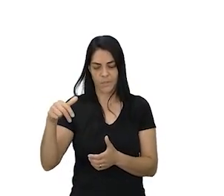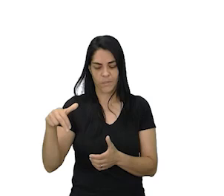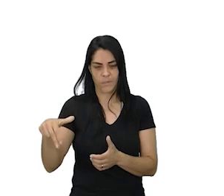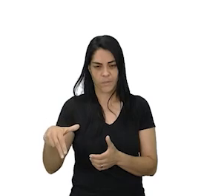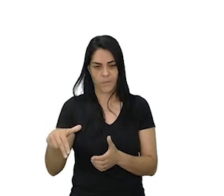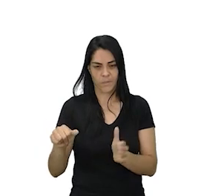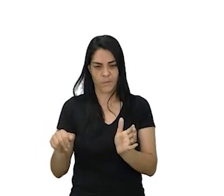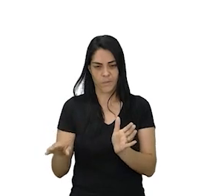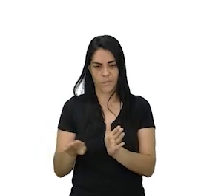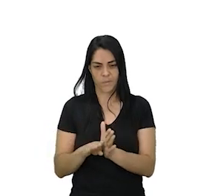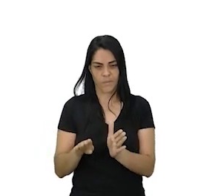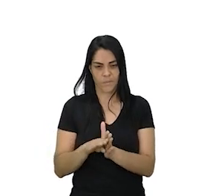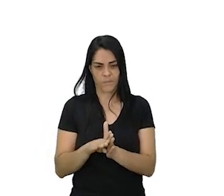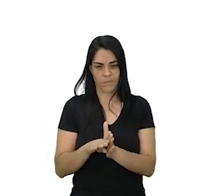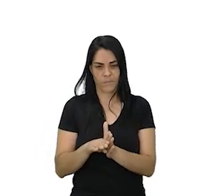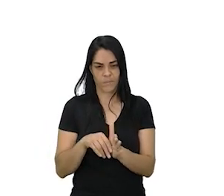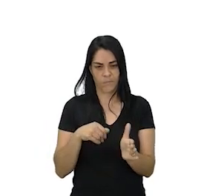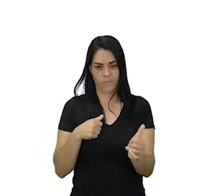descendo,